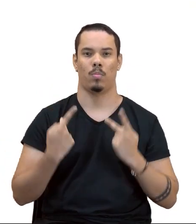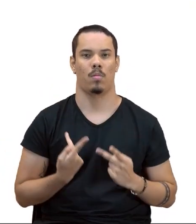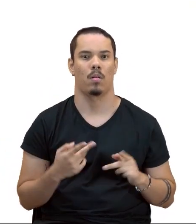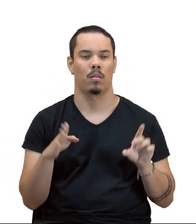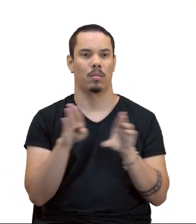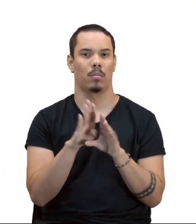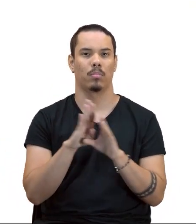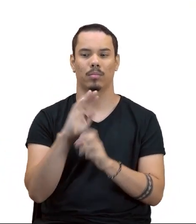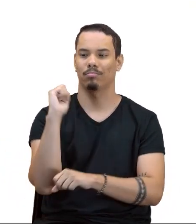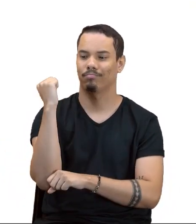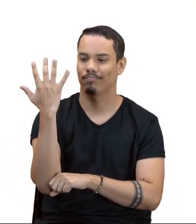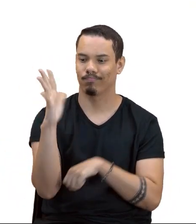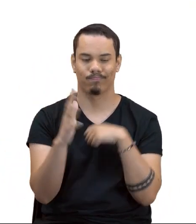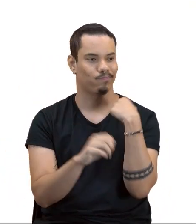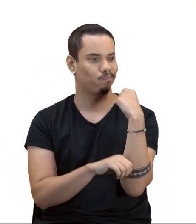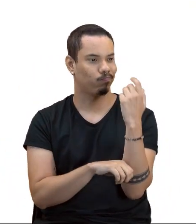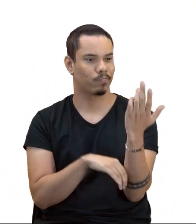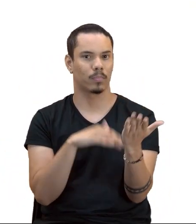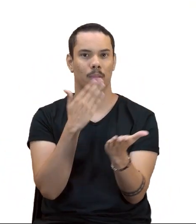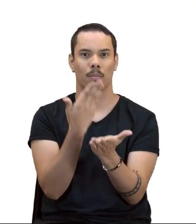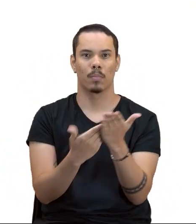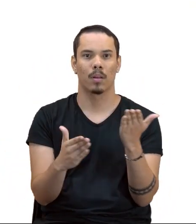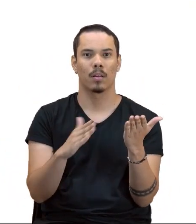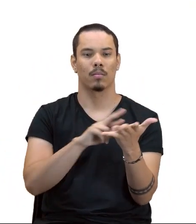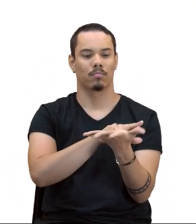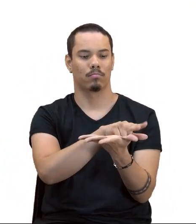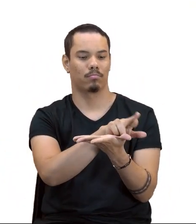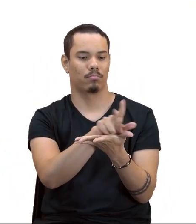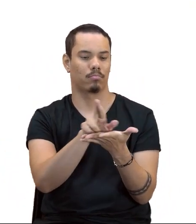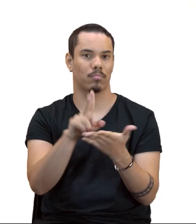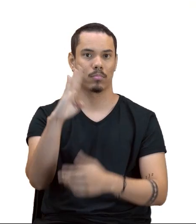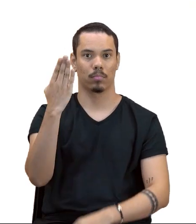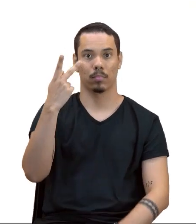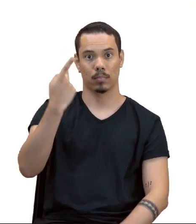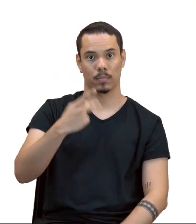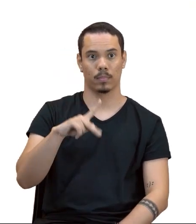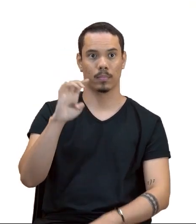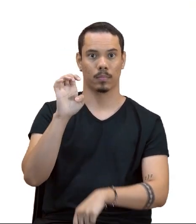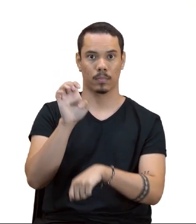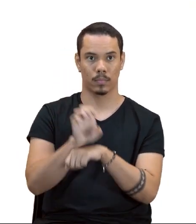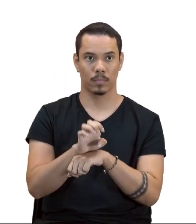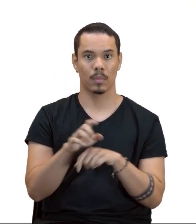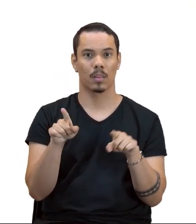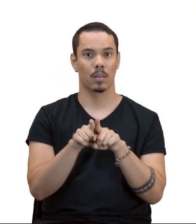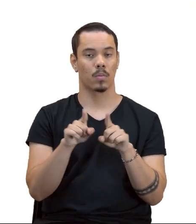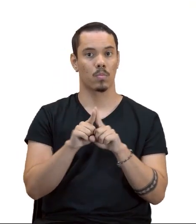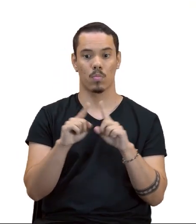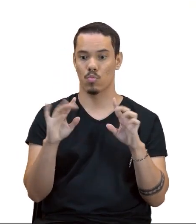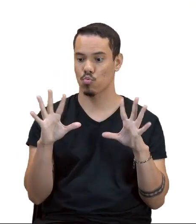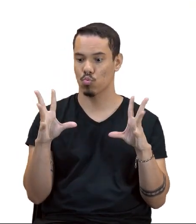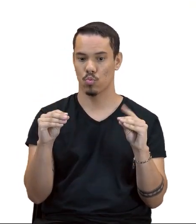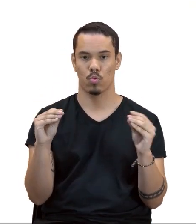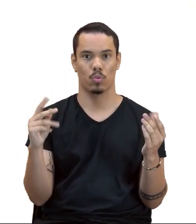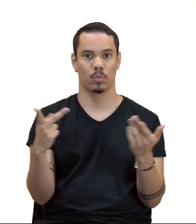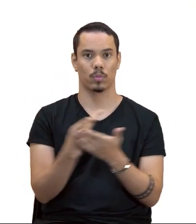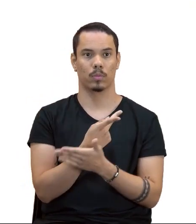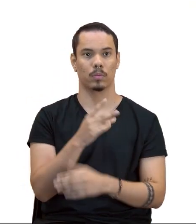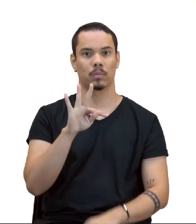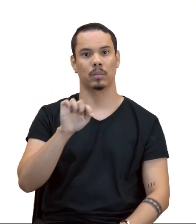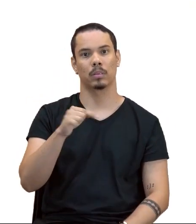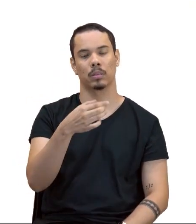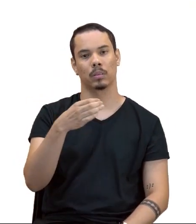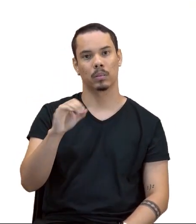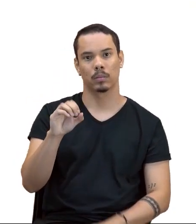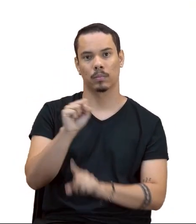queimada, perda da biodiversidade aqui do estado, erosão, tensões sociais aqui